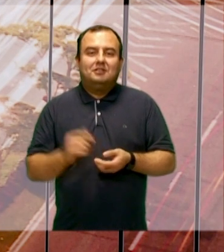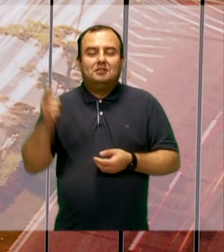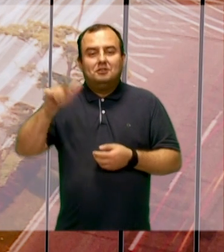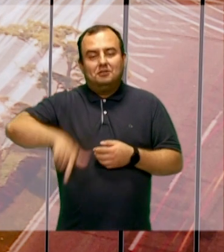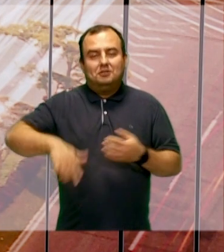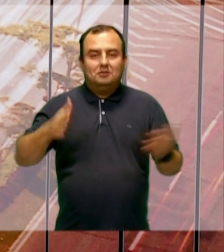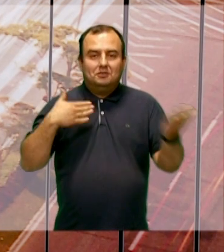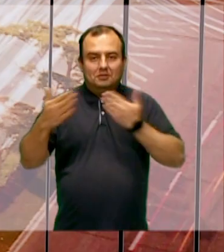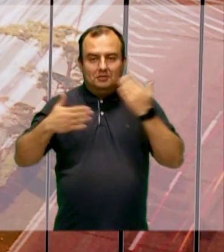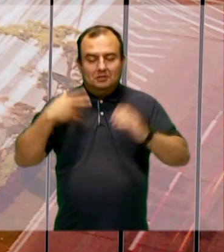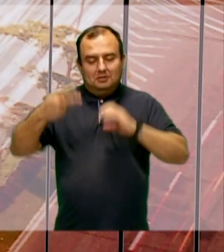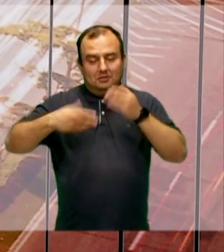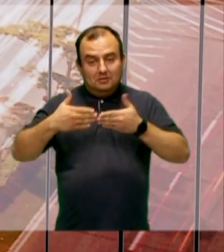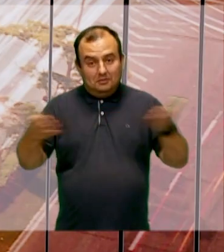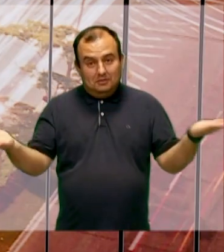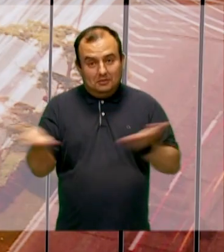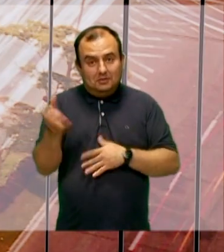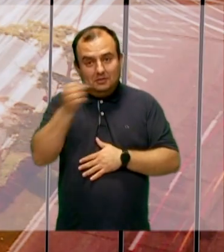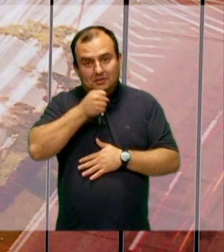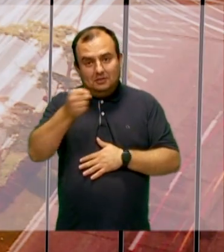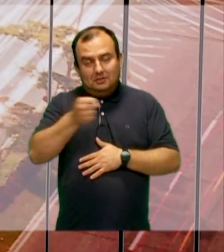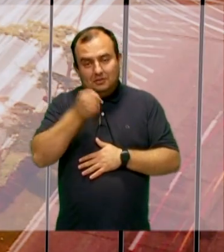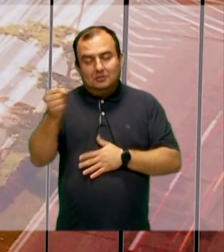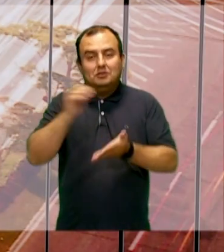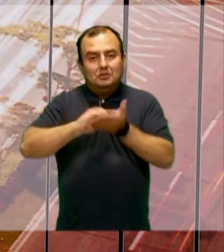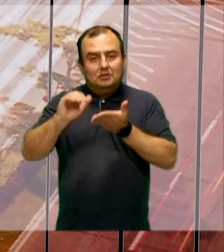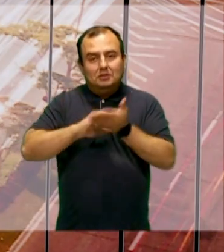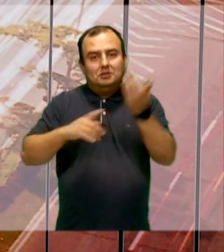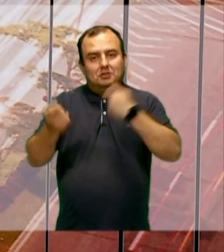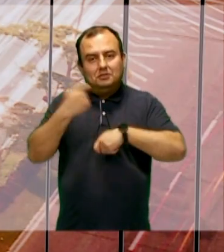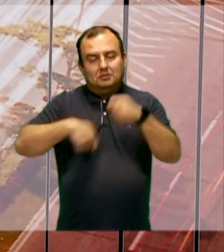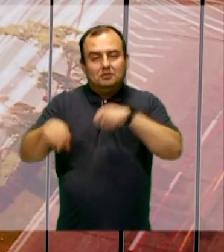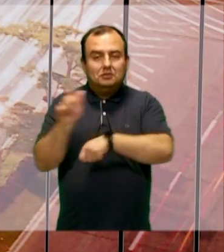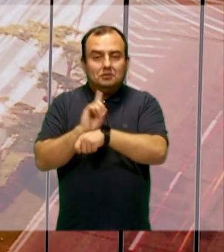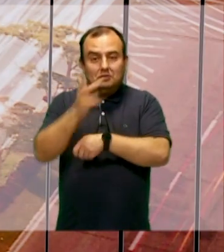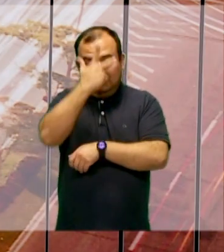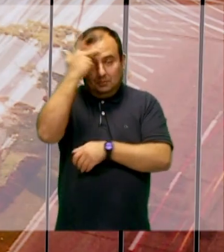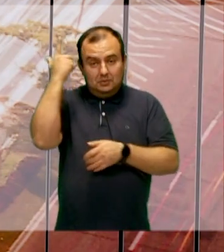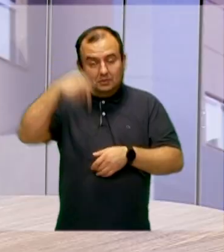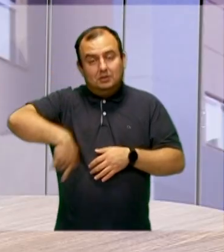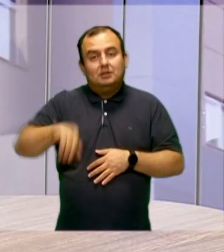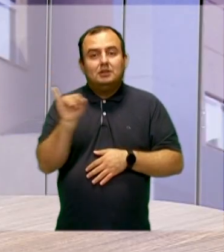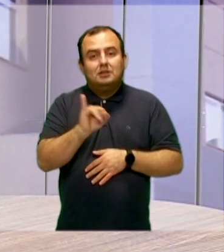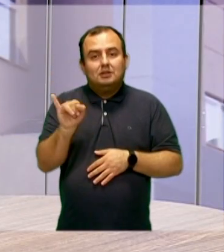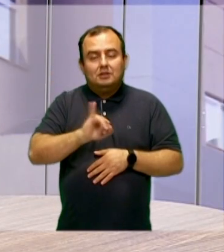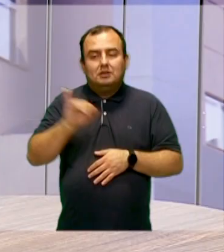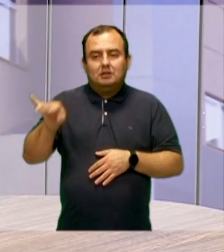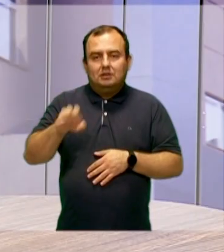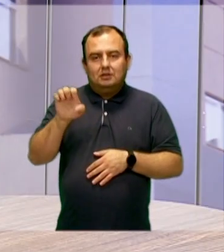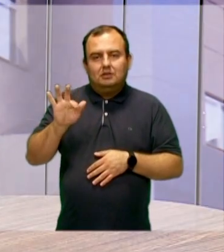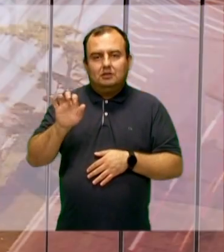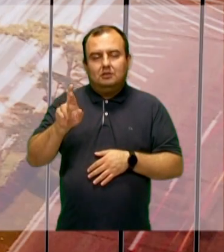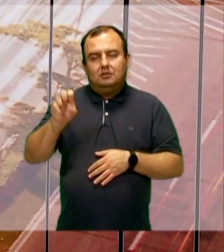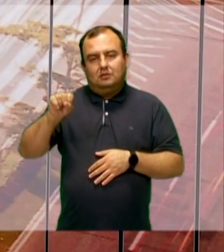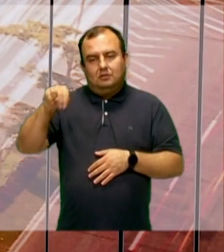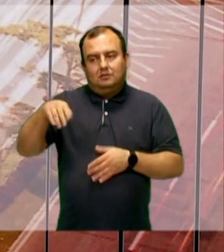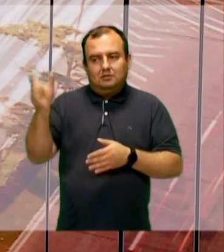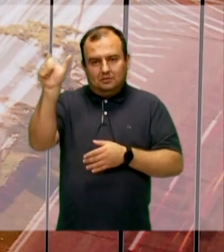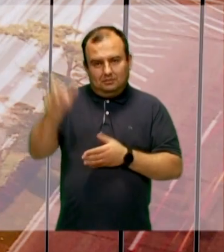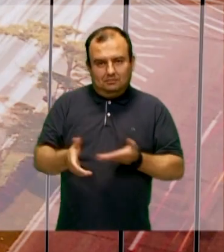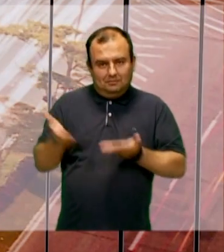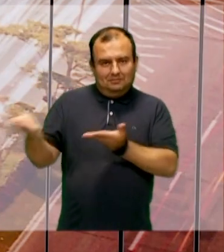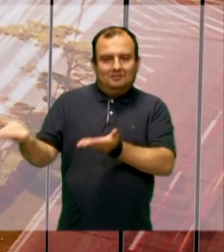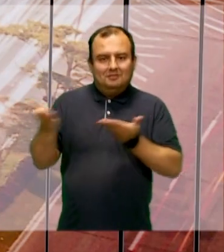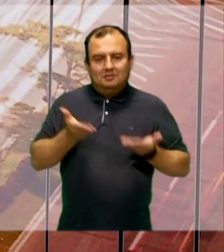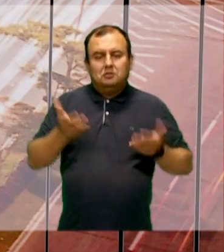Voltamos aqui nesse Câmara Aberta que hoje entrevisto o secretário de Administração e Gestão de Pessoas de Itajaí, o Jefferson Espíndola.